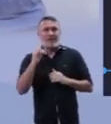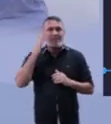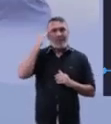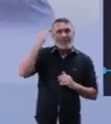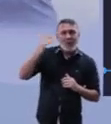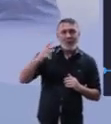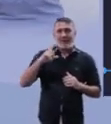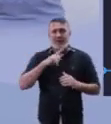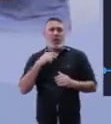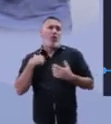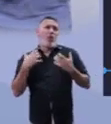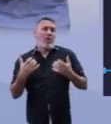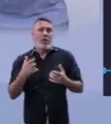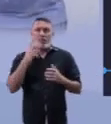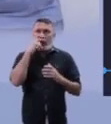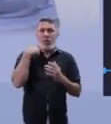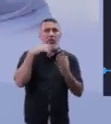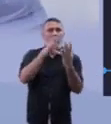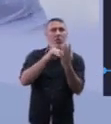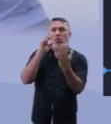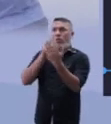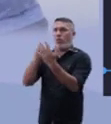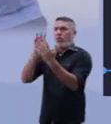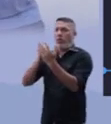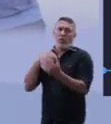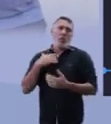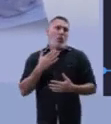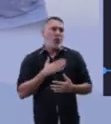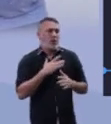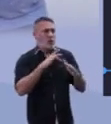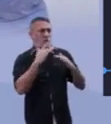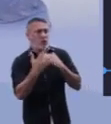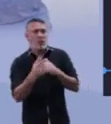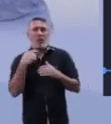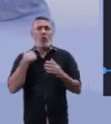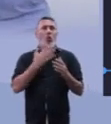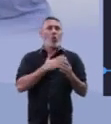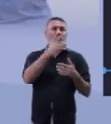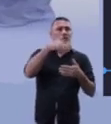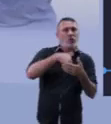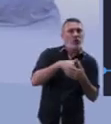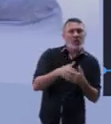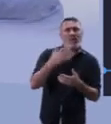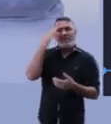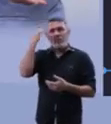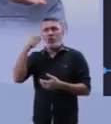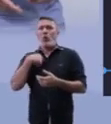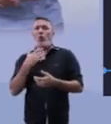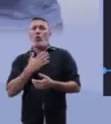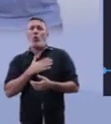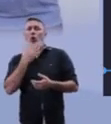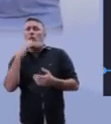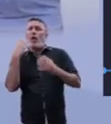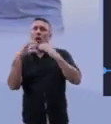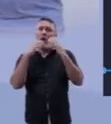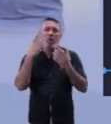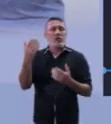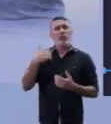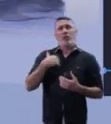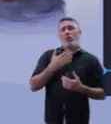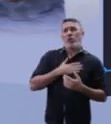tem algum famoso lá, fala, olha, faça isso, eu vou fazer, porque eu gosto muito daquele jogador de futebol,